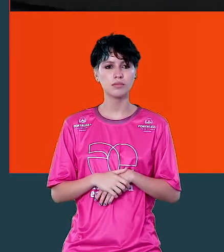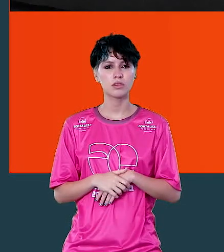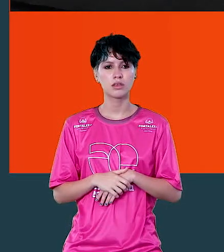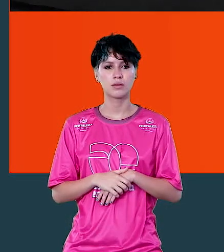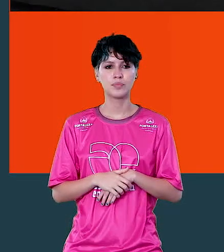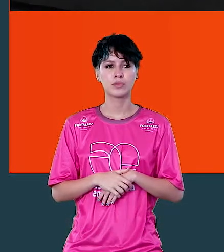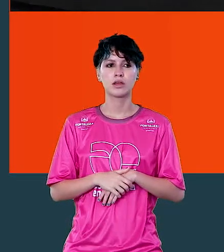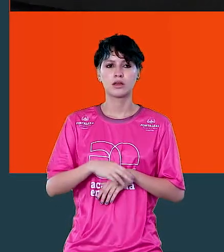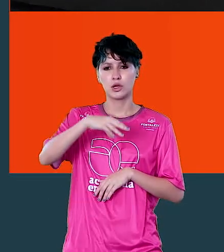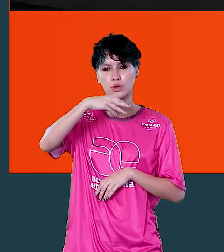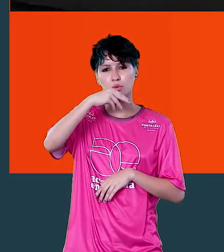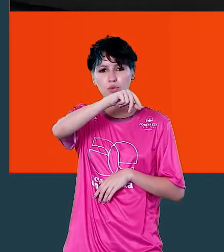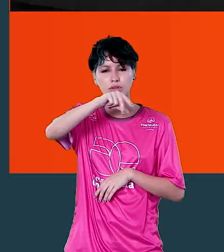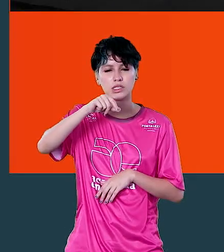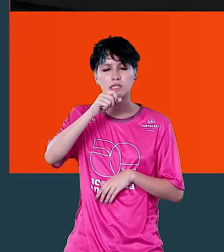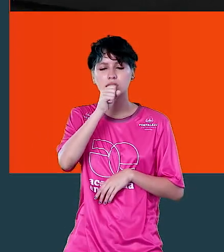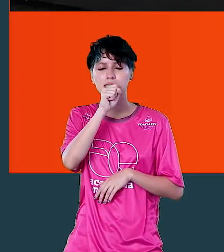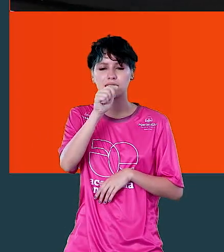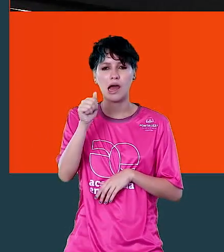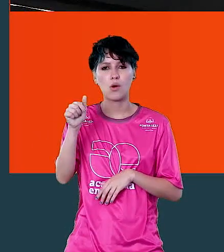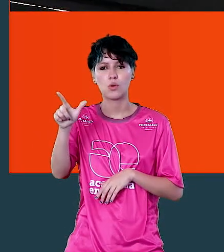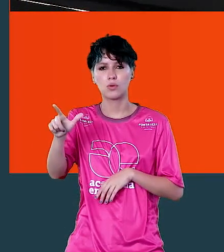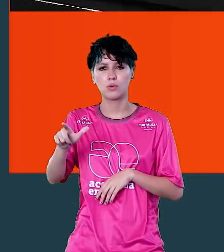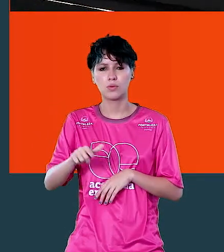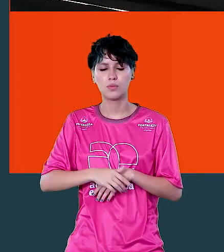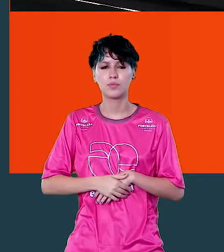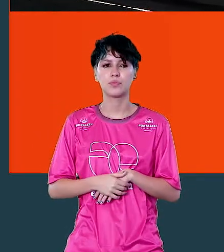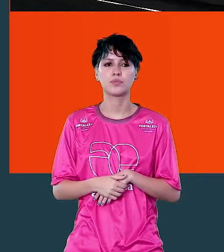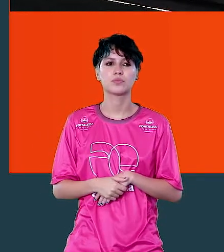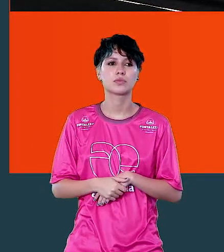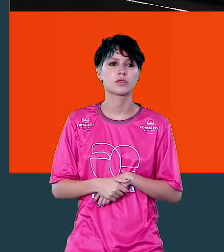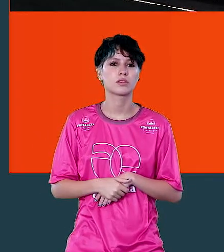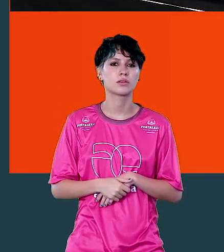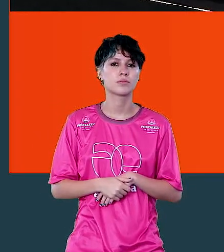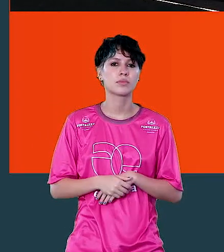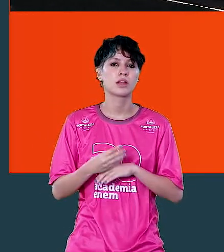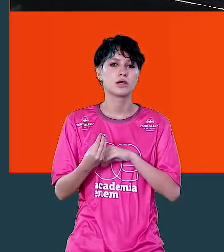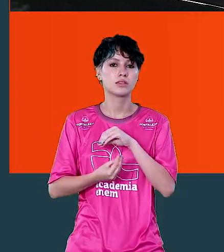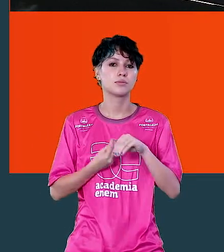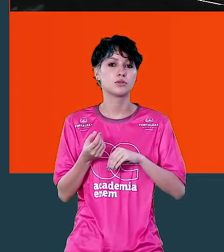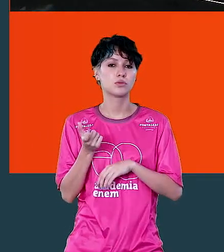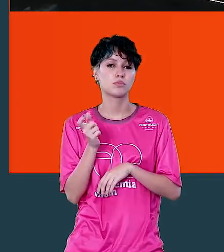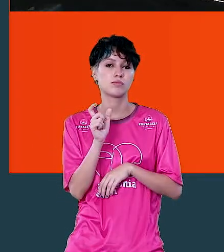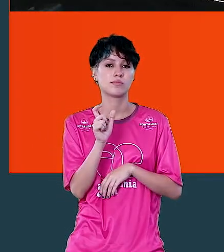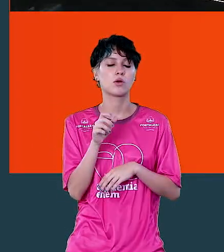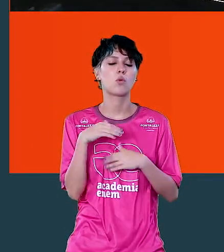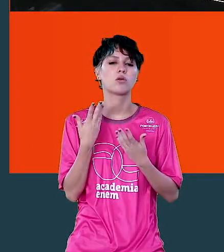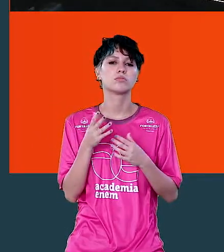sal. Tá. Essa mistura, a gente classifica como o quê?